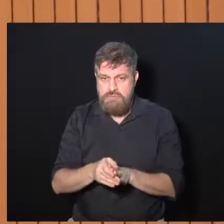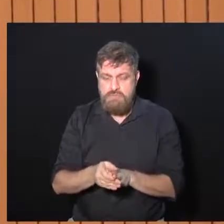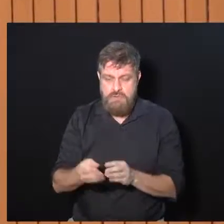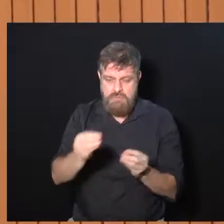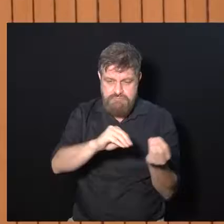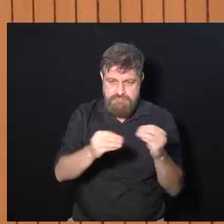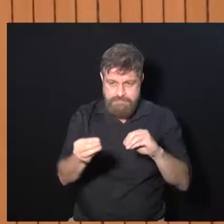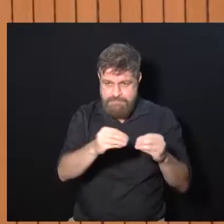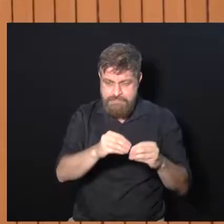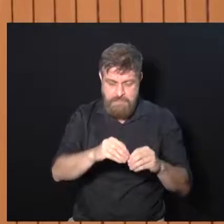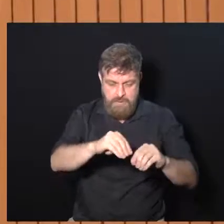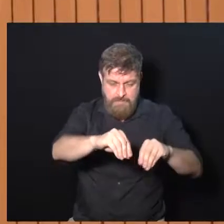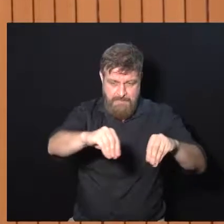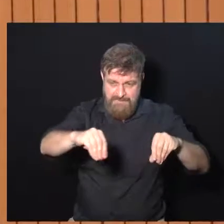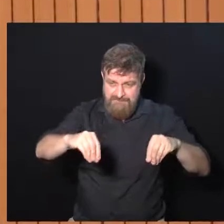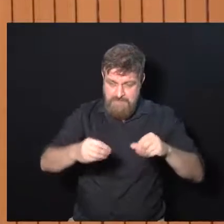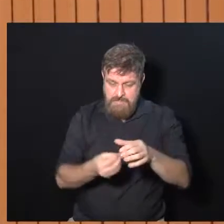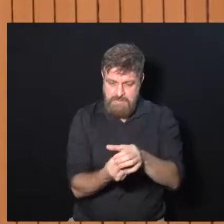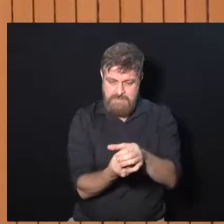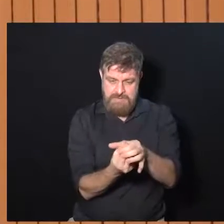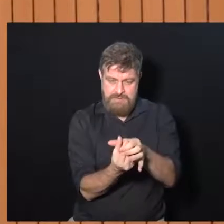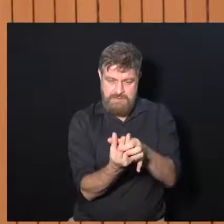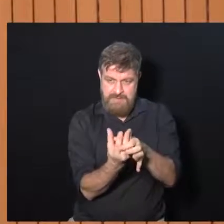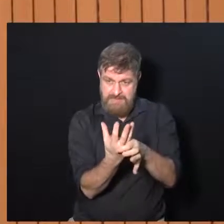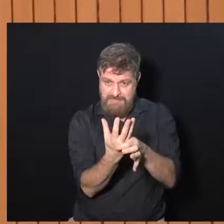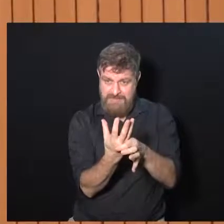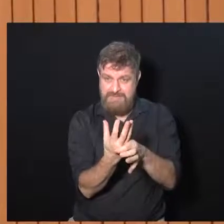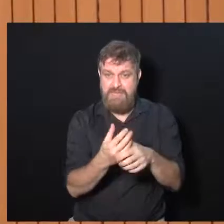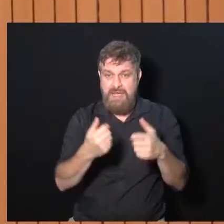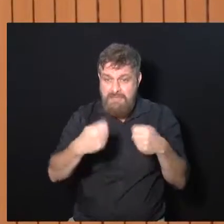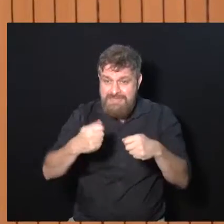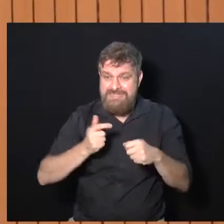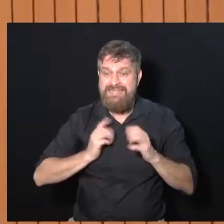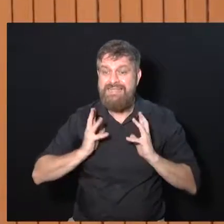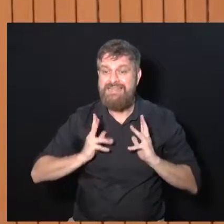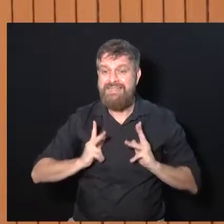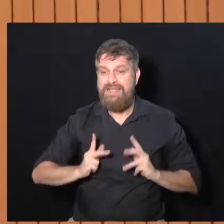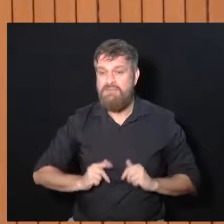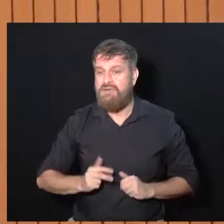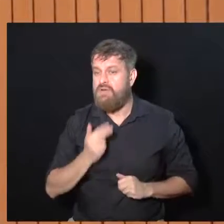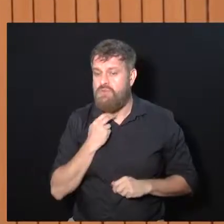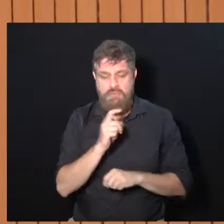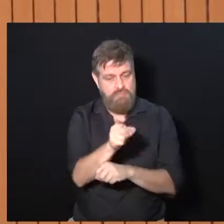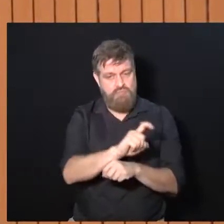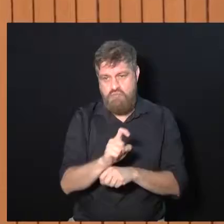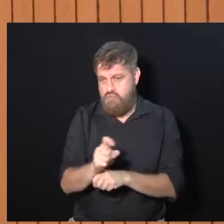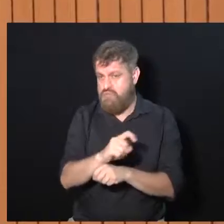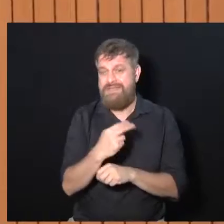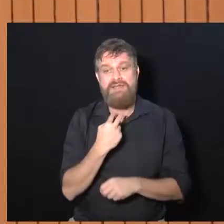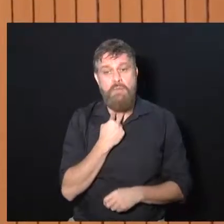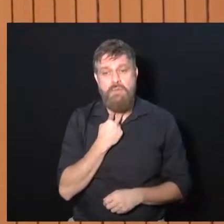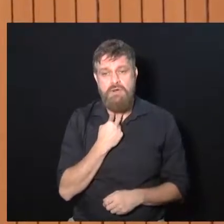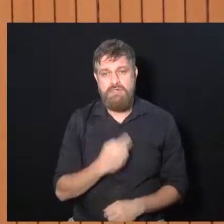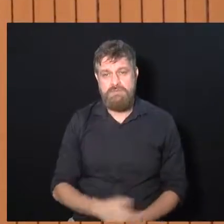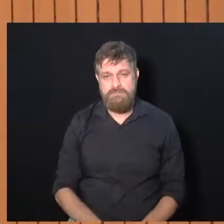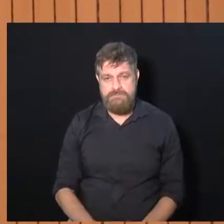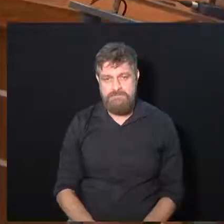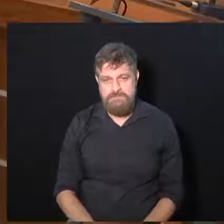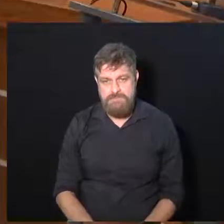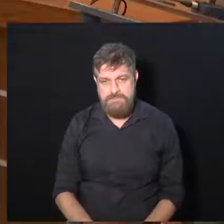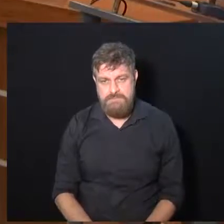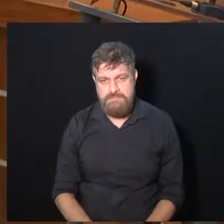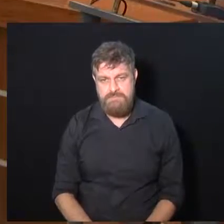orgânica, porque essas plantas medicinais, o sistema orgânico tem que ser de produção, né?